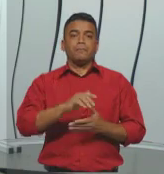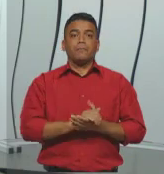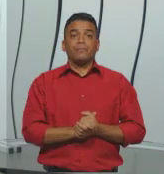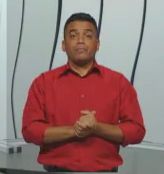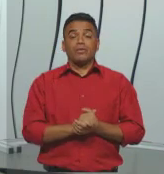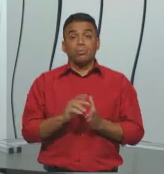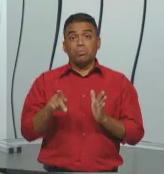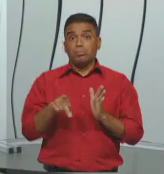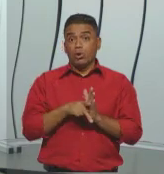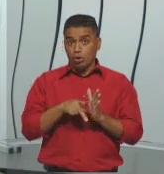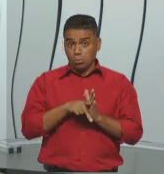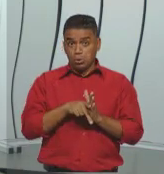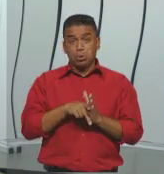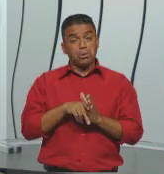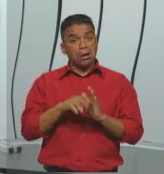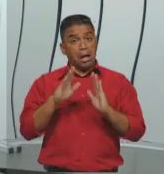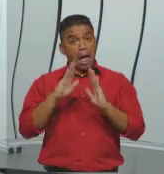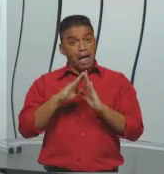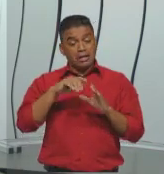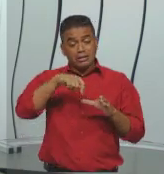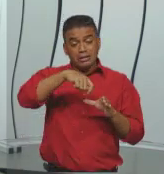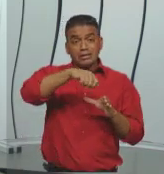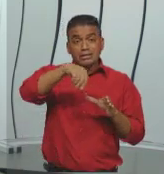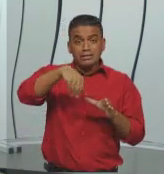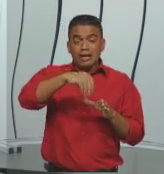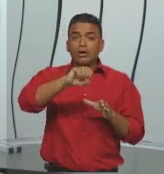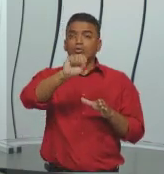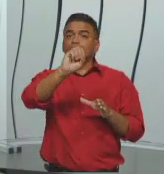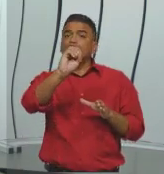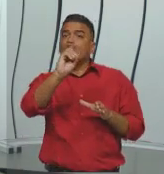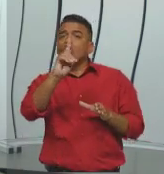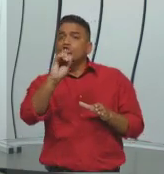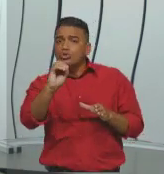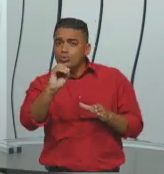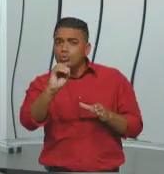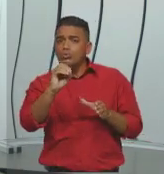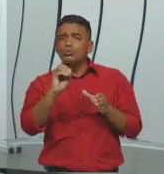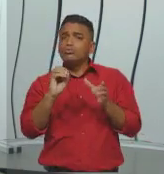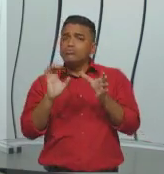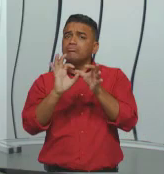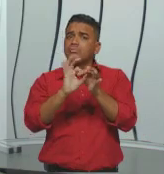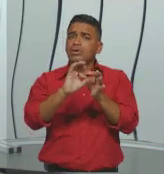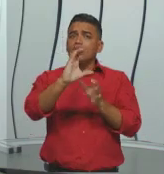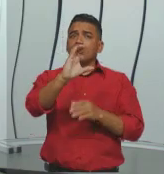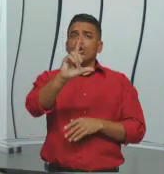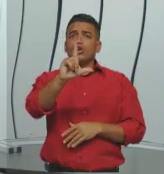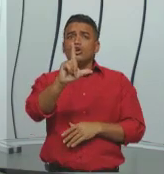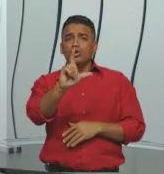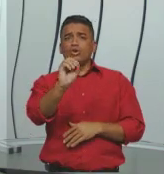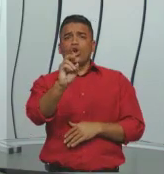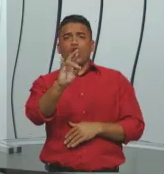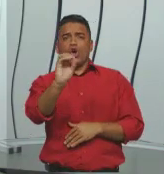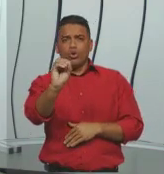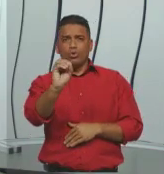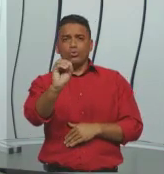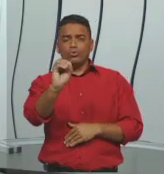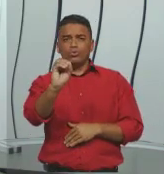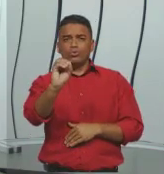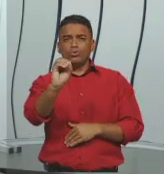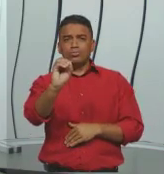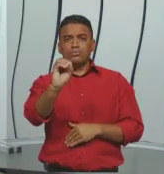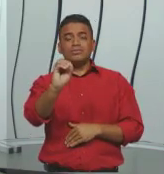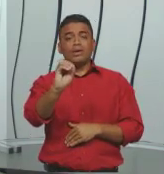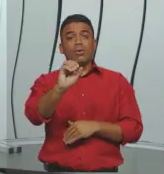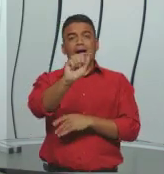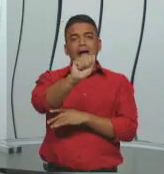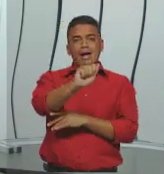de cozinha, ele é uma mistura de sódio com cloro. E eles juntos formam um composto chamado